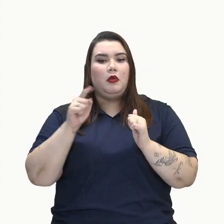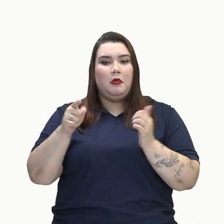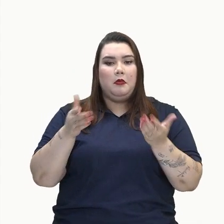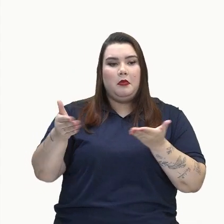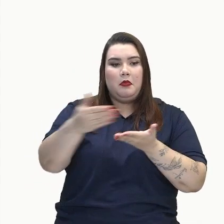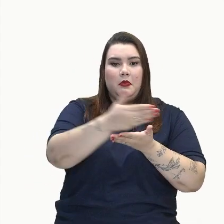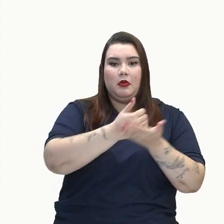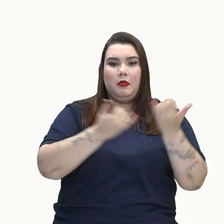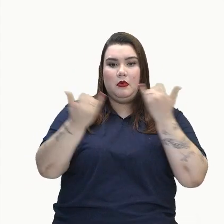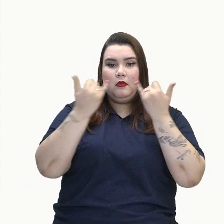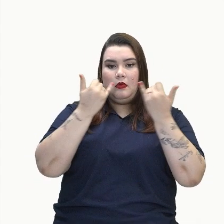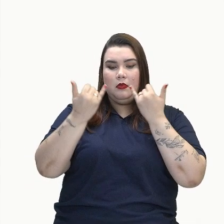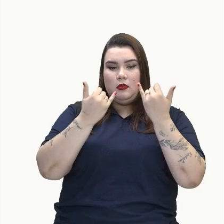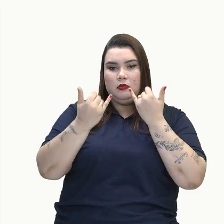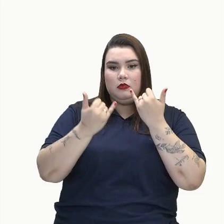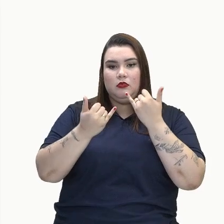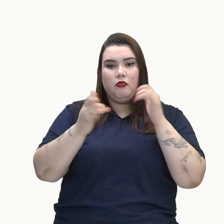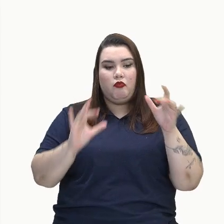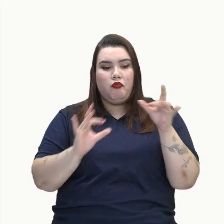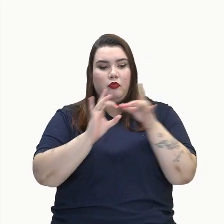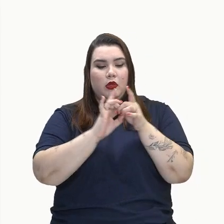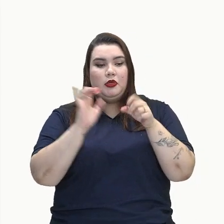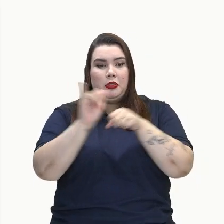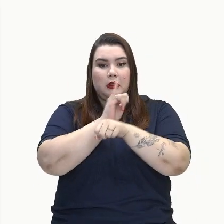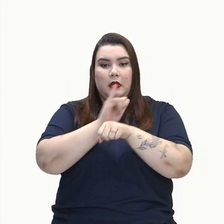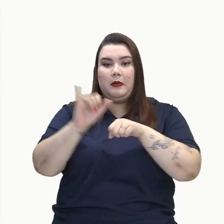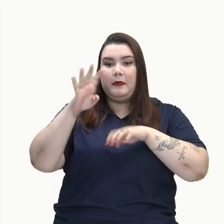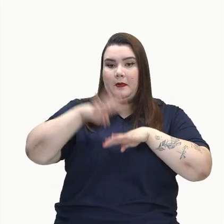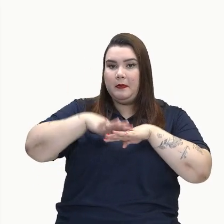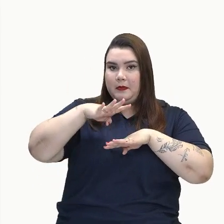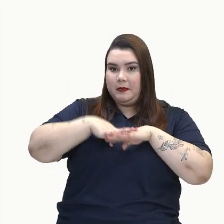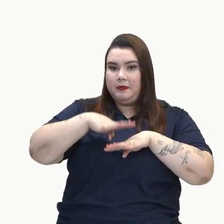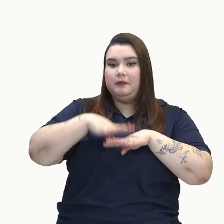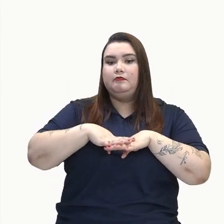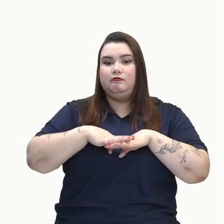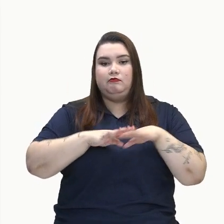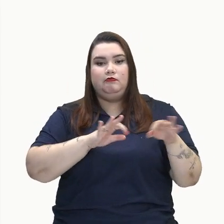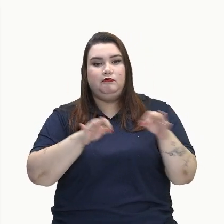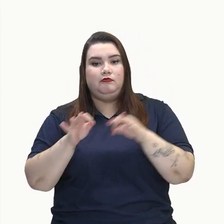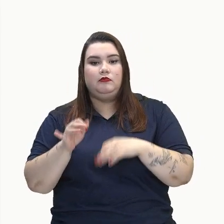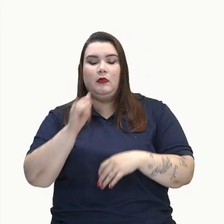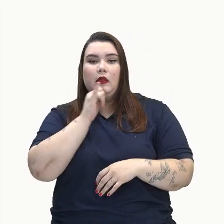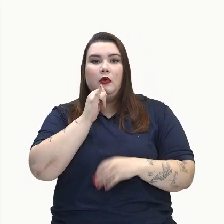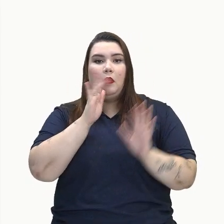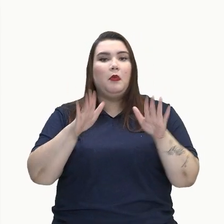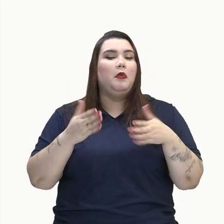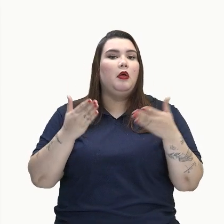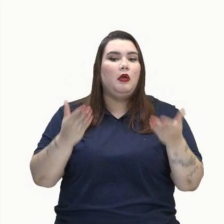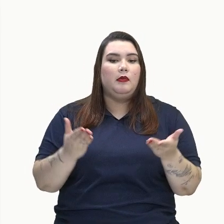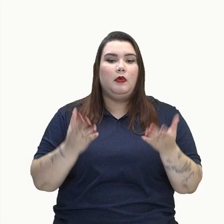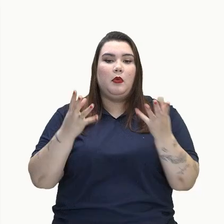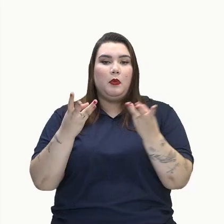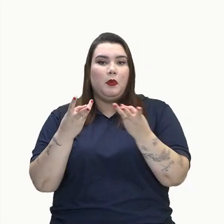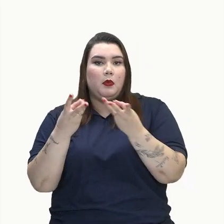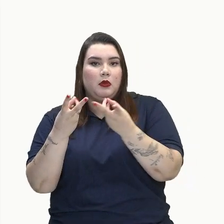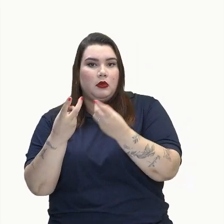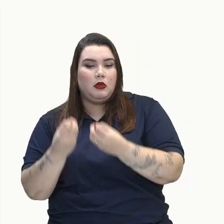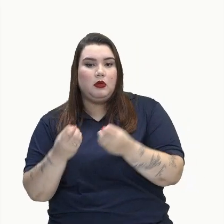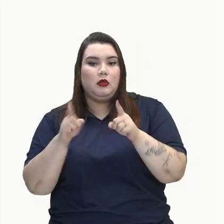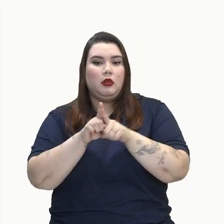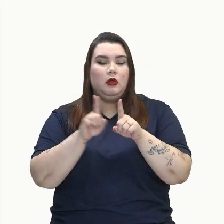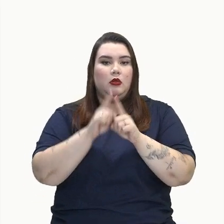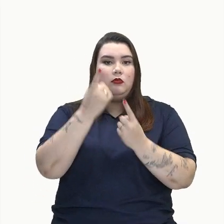desses cruzamentos entre as ervilhas utilizando aí métodos matemáticos. Quais métodos? Ele utilizou a contagem